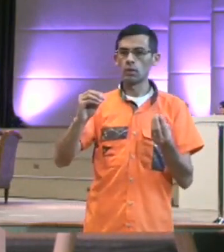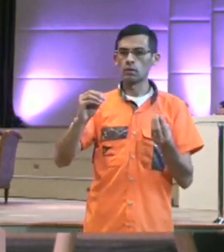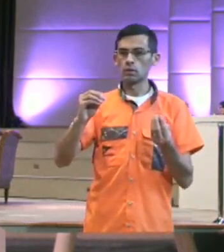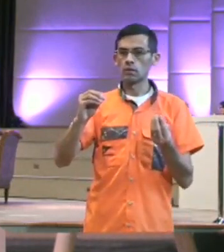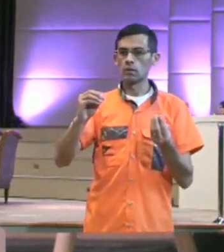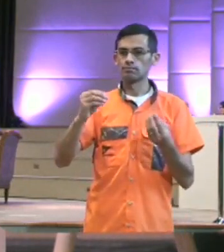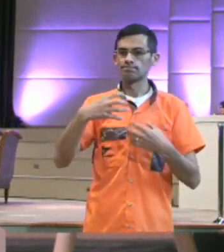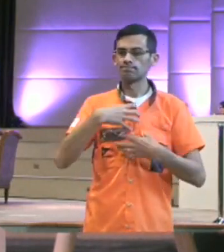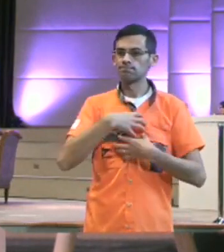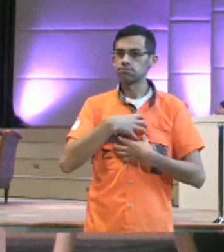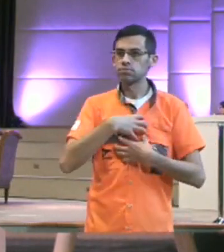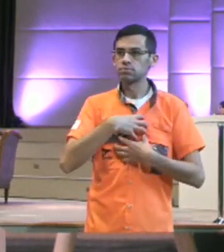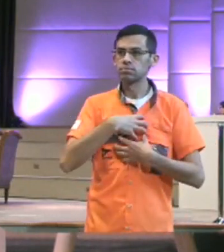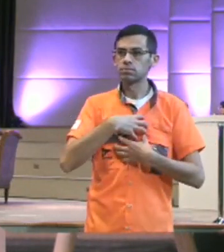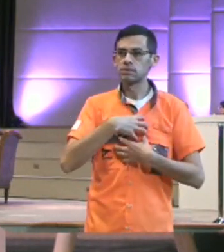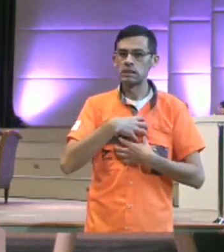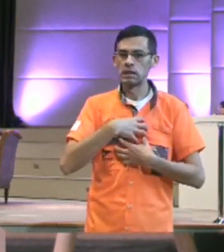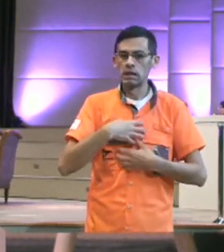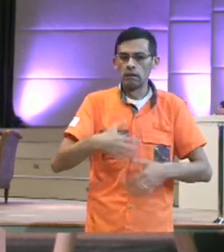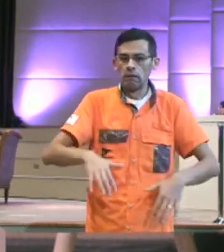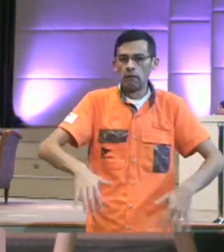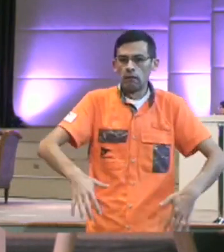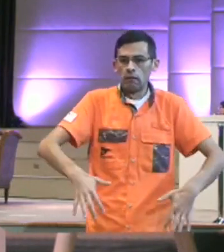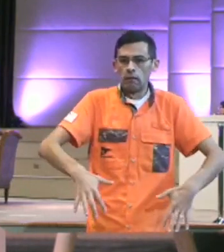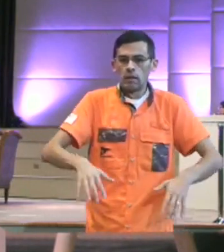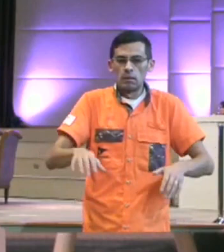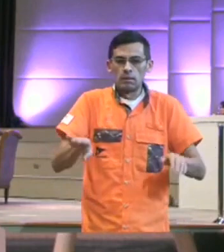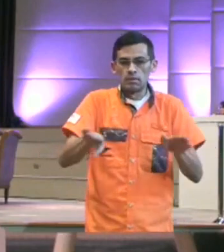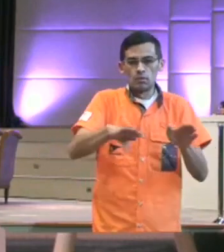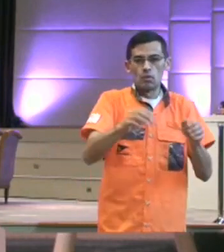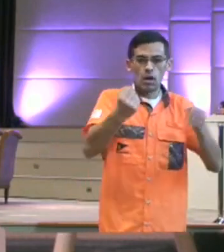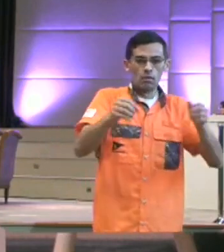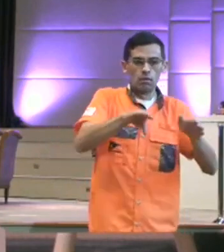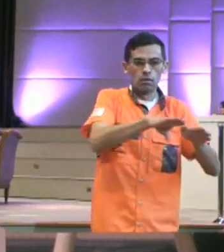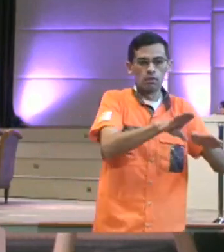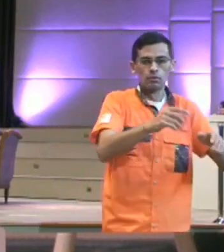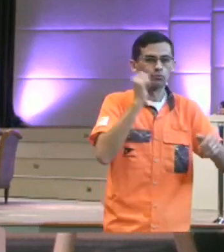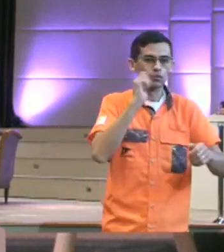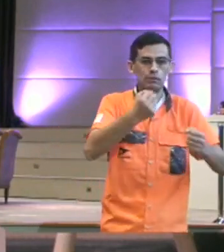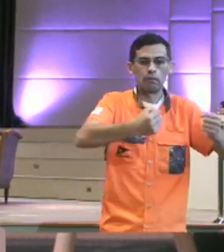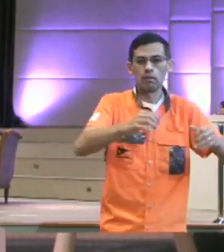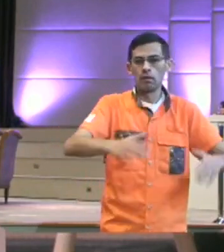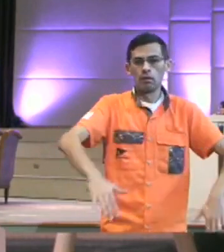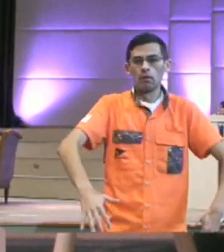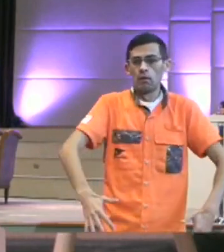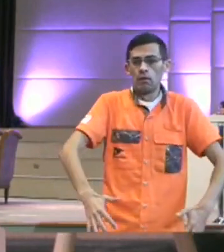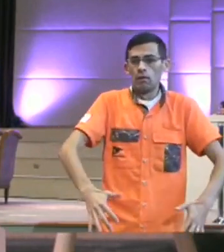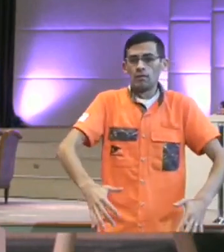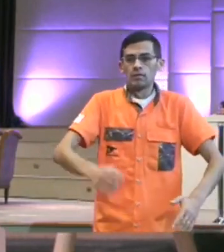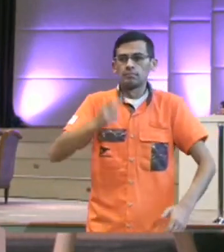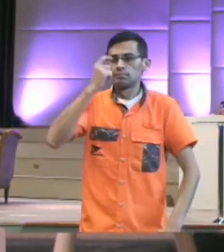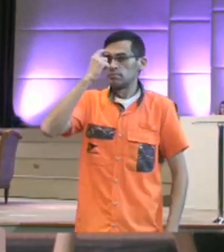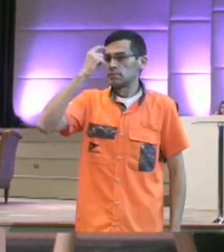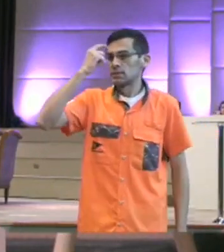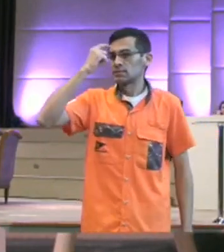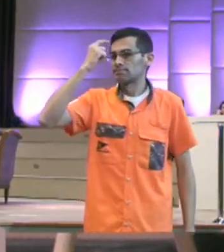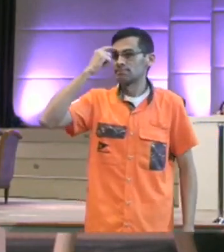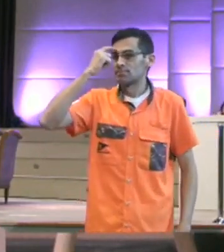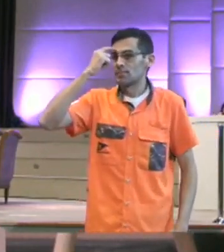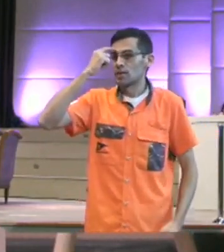perdida, ele sentiu, começou a tremer, que ele teve que encostar o carro, não conseguia dirigir. E ele ficou